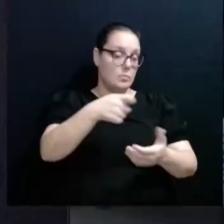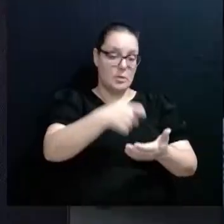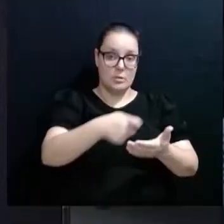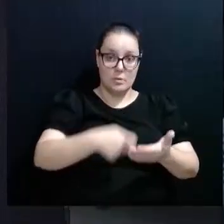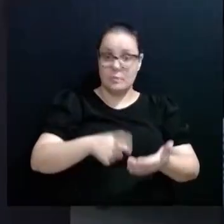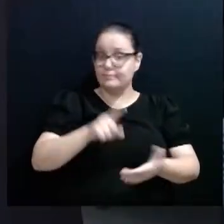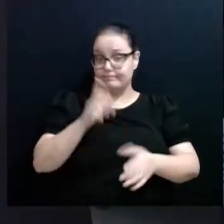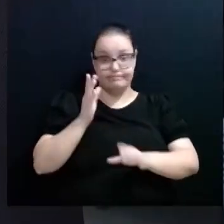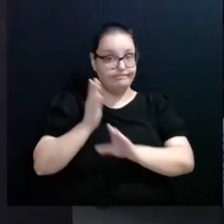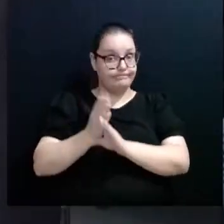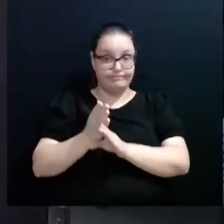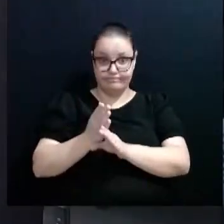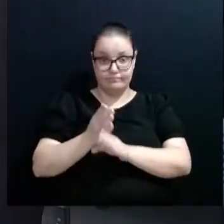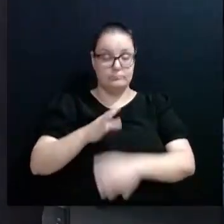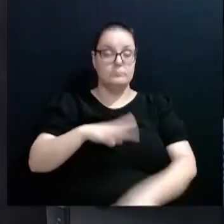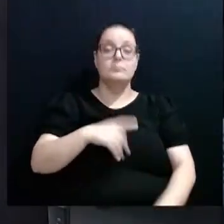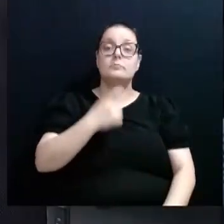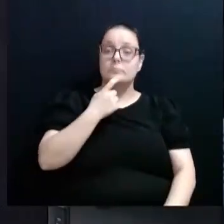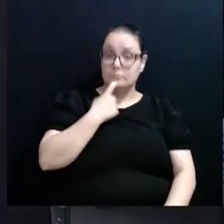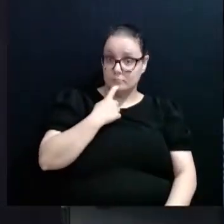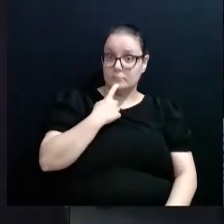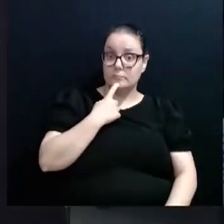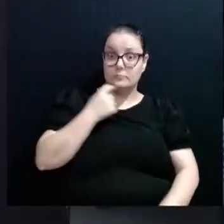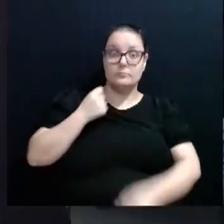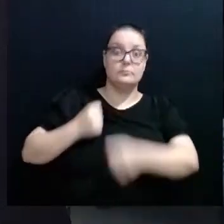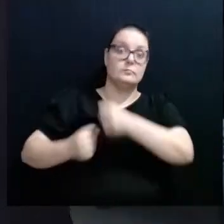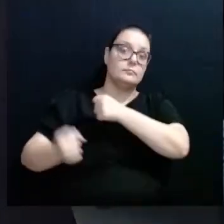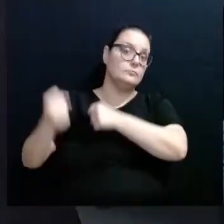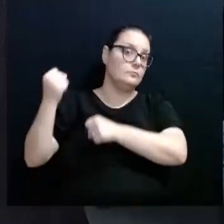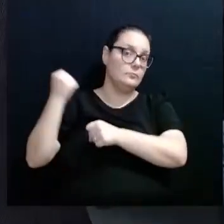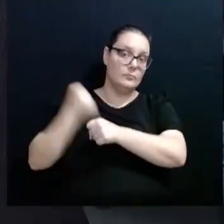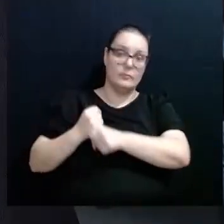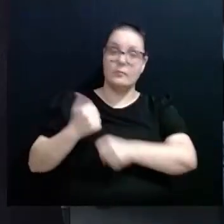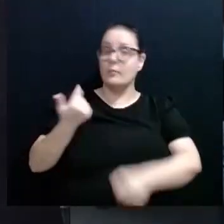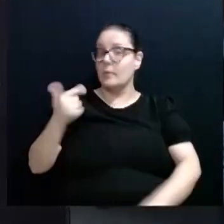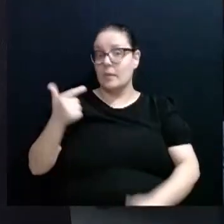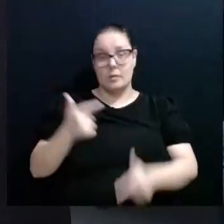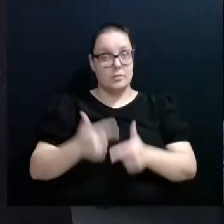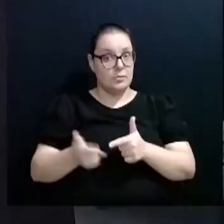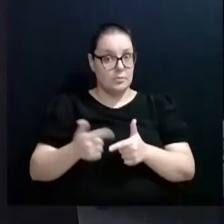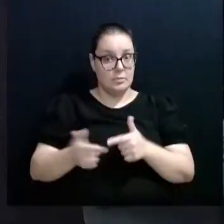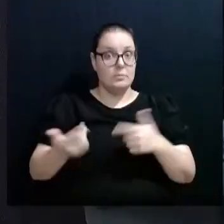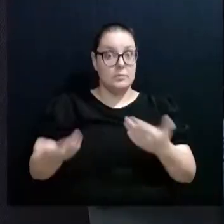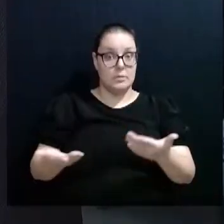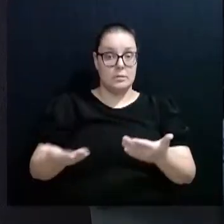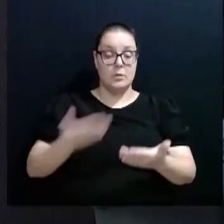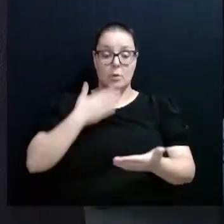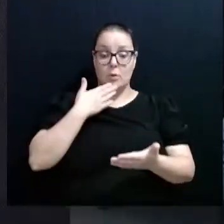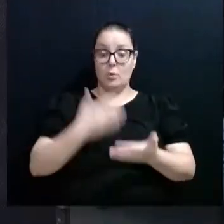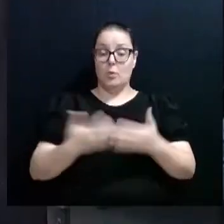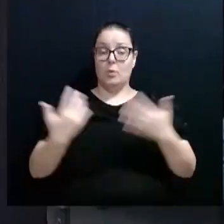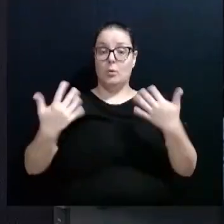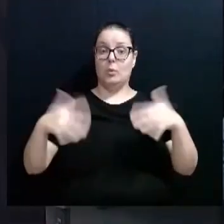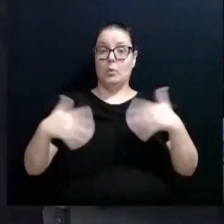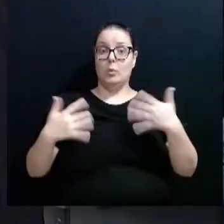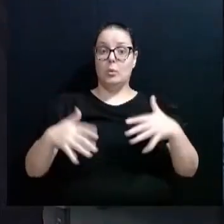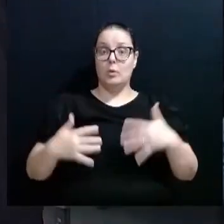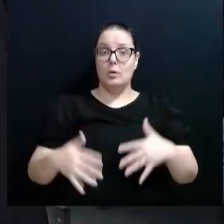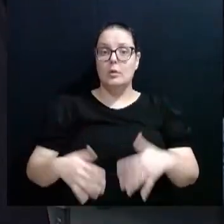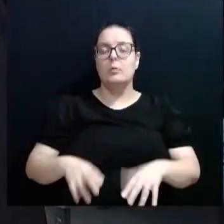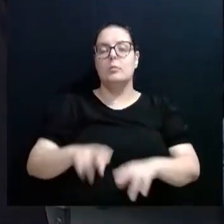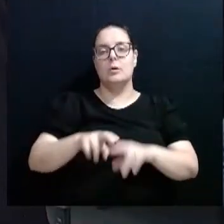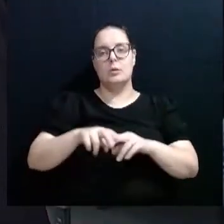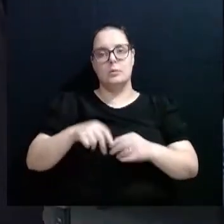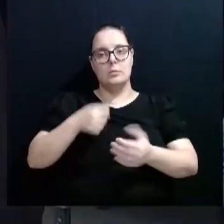no município de Campinas, no ano passado, nós não tivemos esse problema. Então foi uma surpresa muito grande, por isso nós estamos cobrando